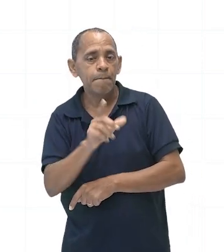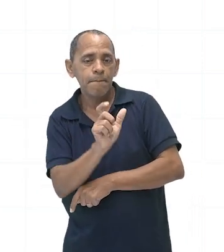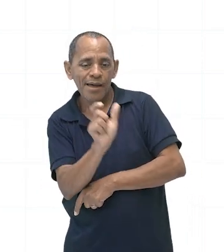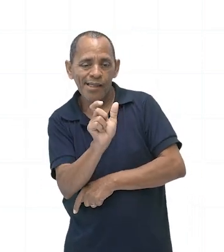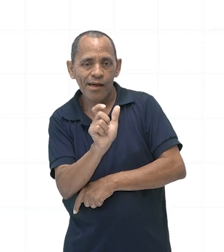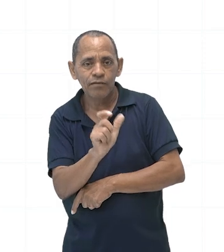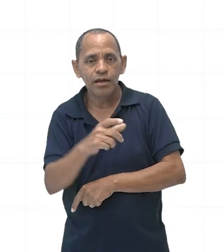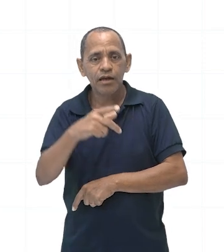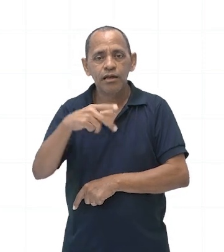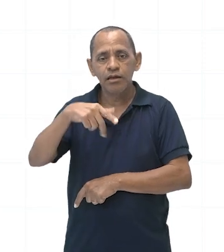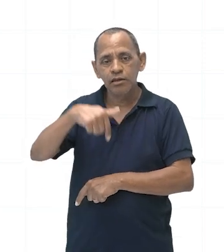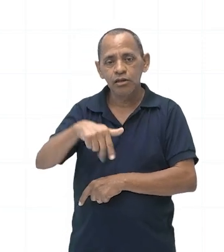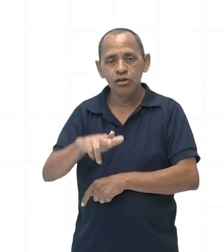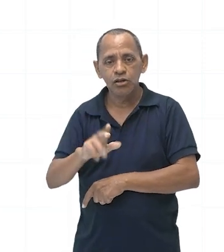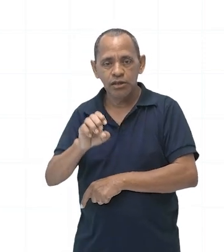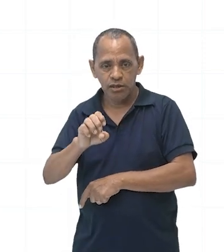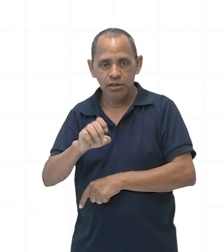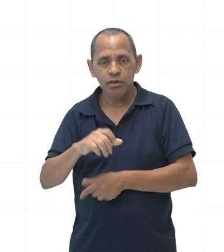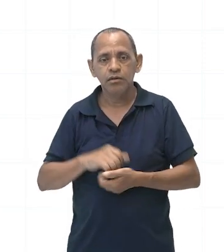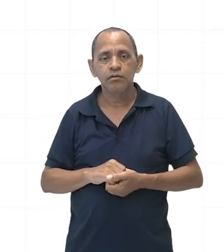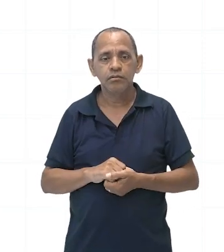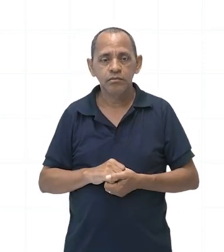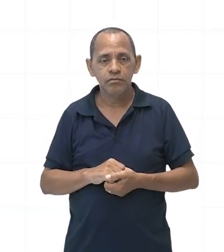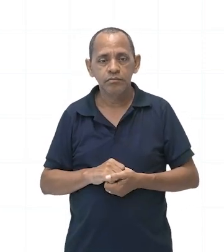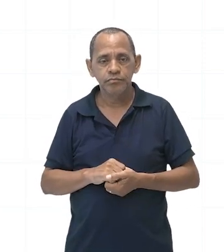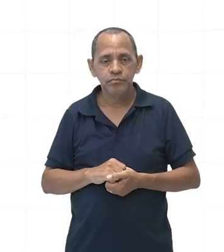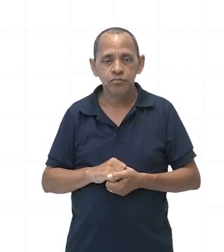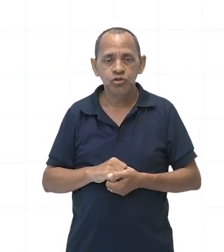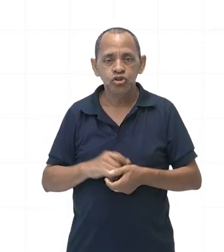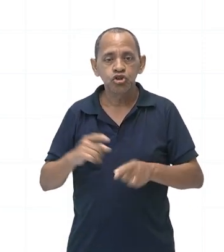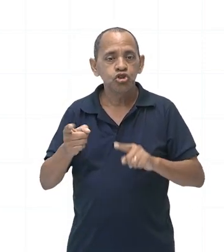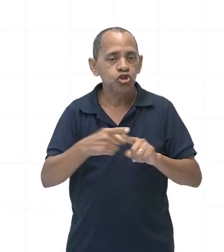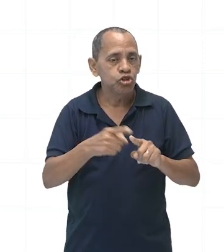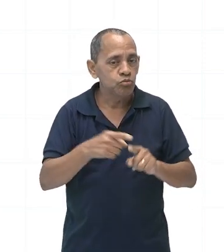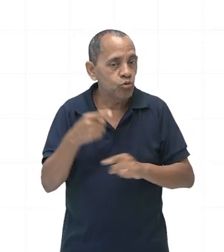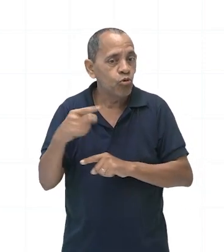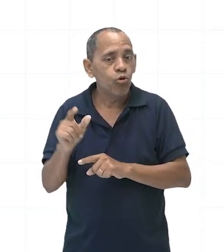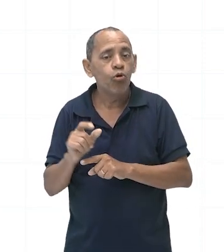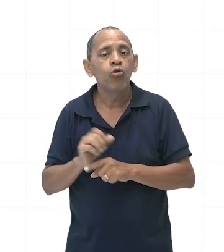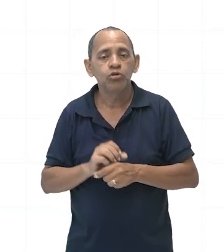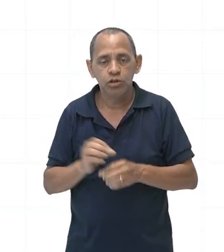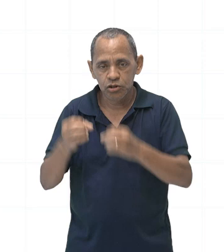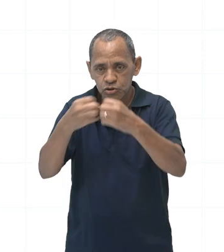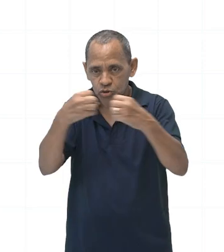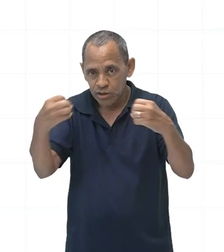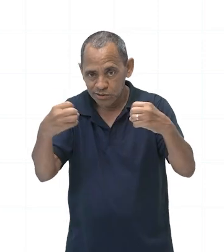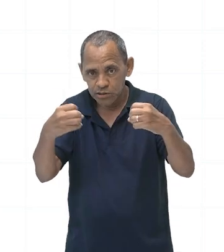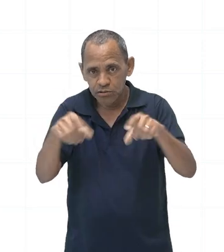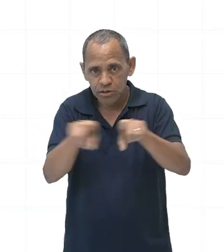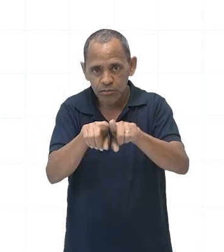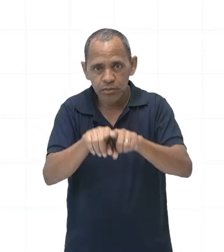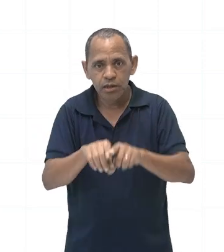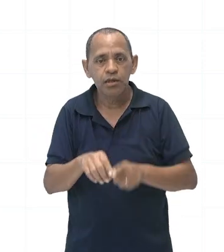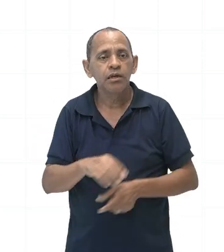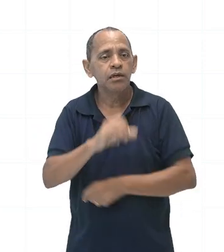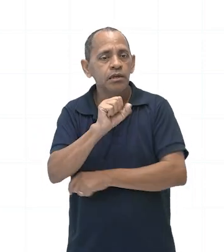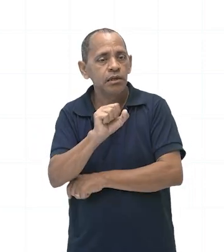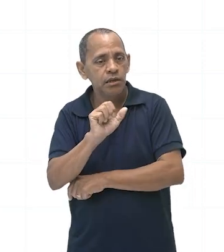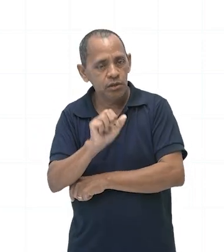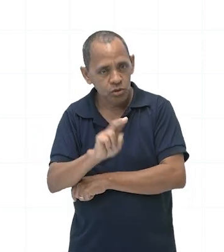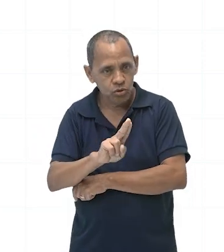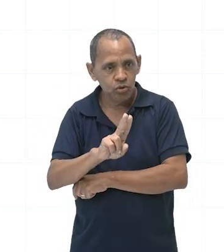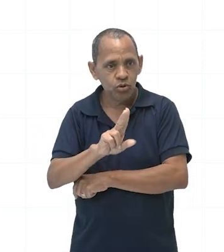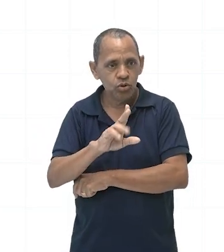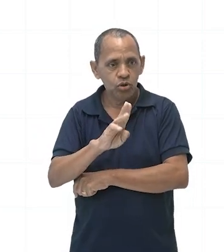geralmente é uma marca de outro tipo de oração, no caso, as subordinadas. Mas é importante que a gente atente que